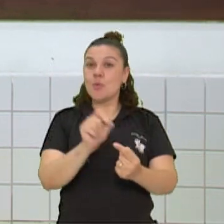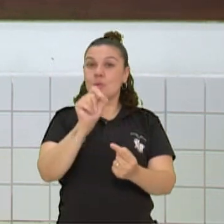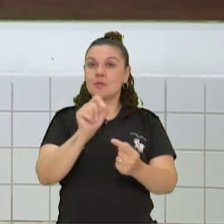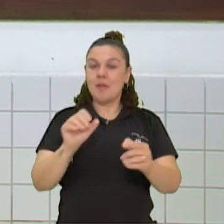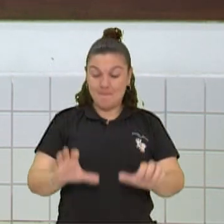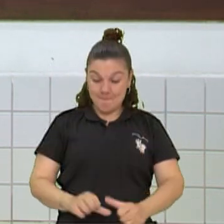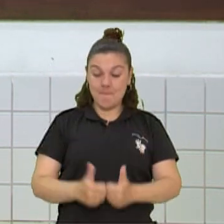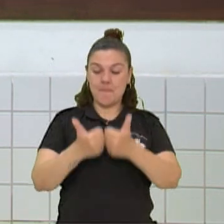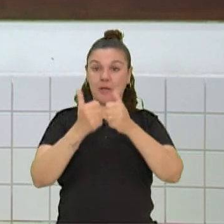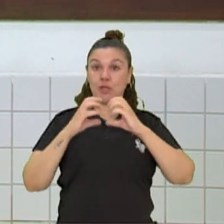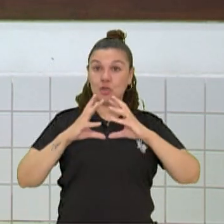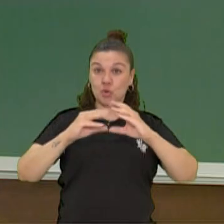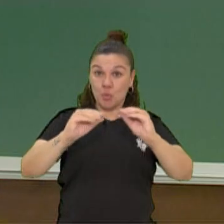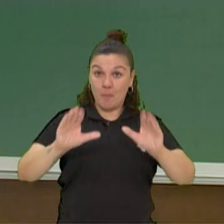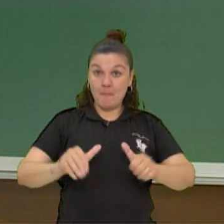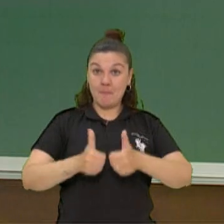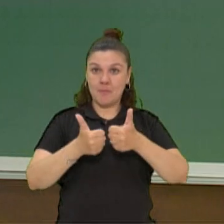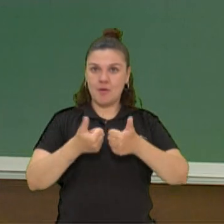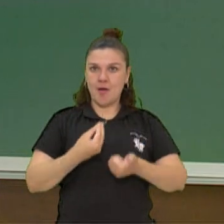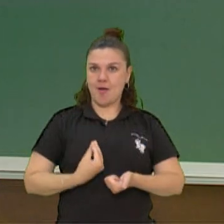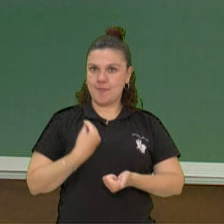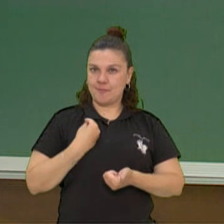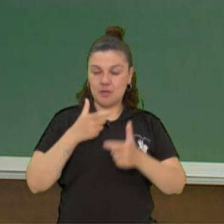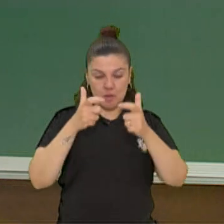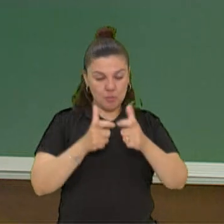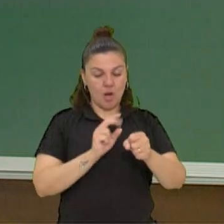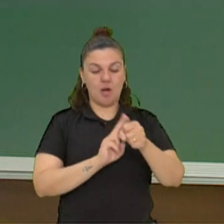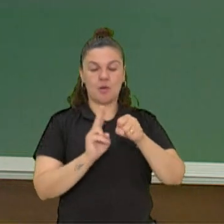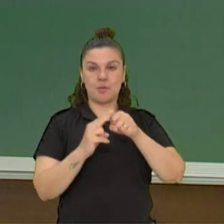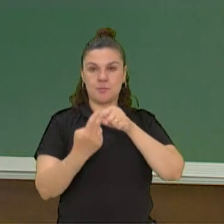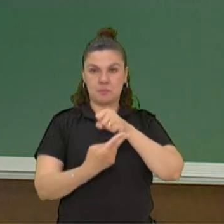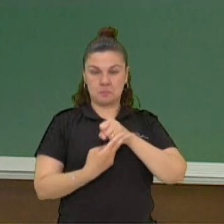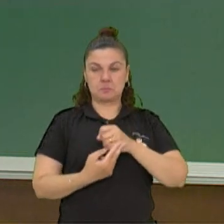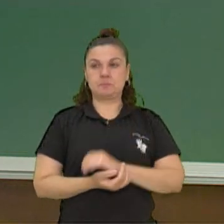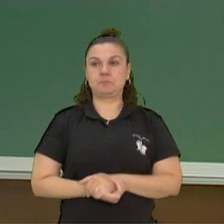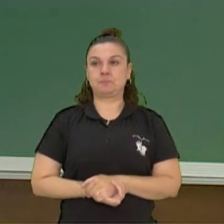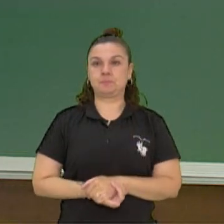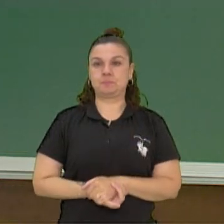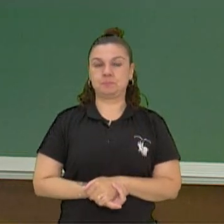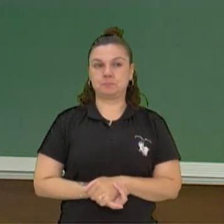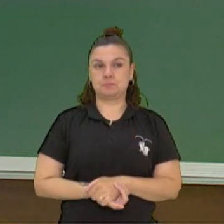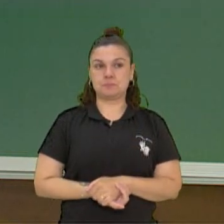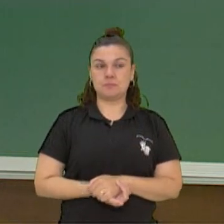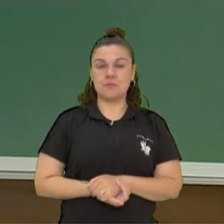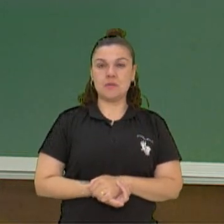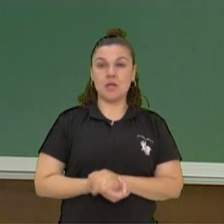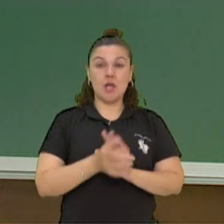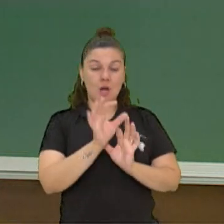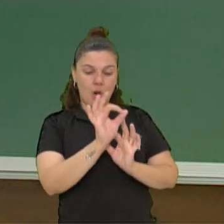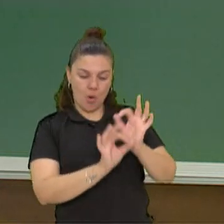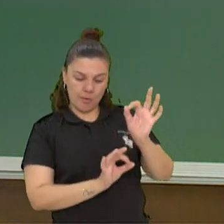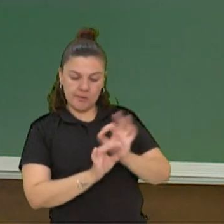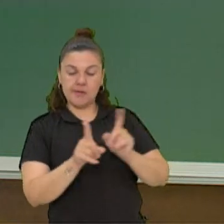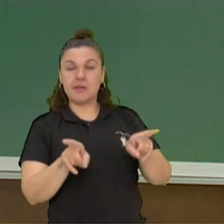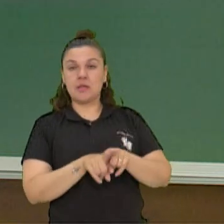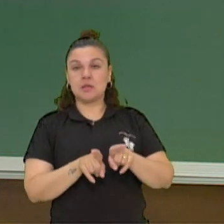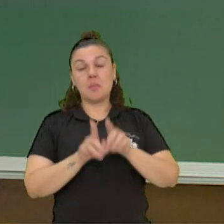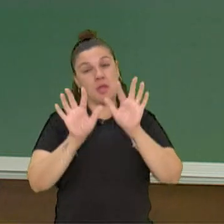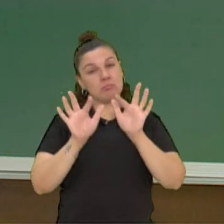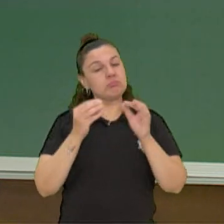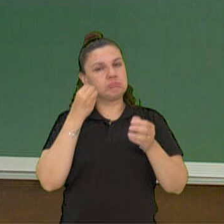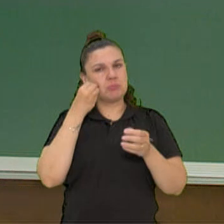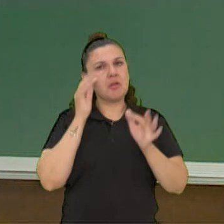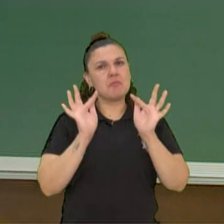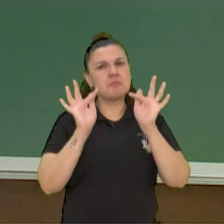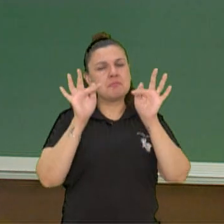bem comum, que é a melhoria das áreas urbanas, né, e a otimização ou até a extinção desses problemas